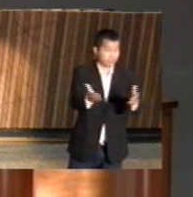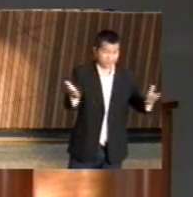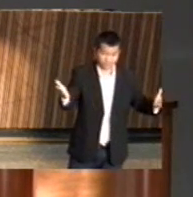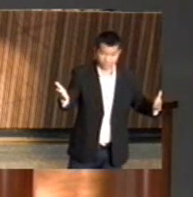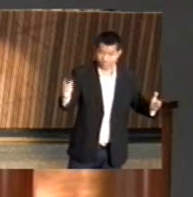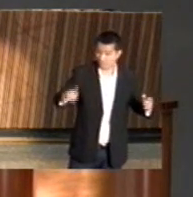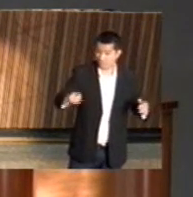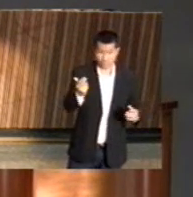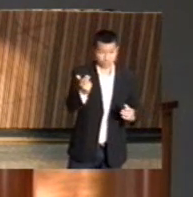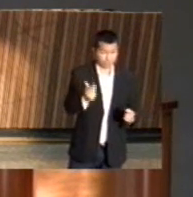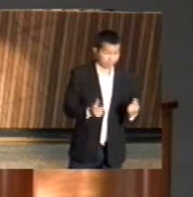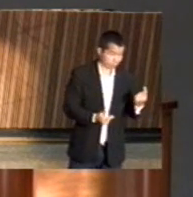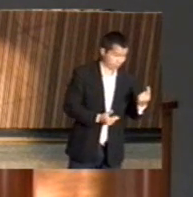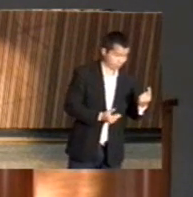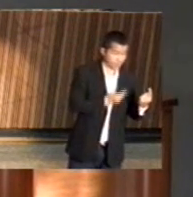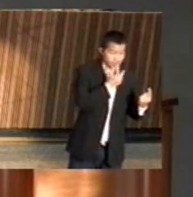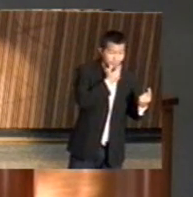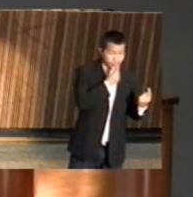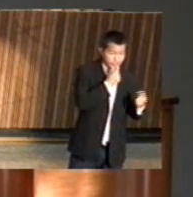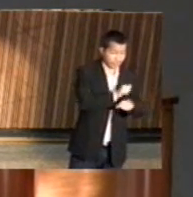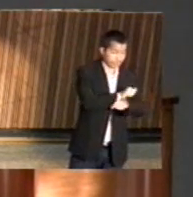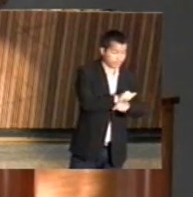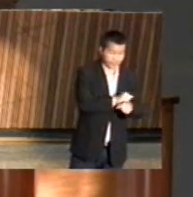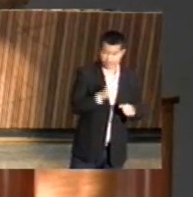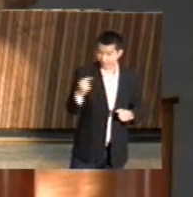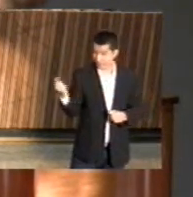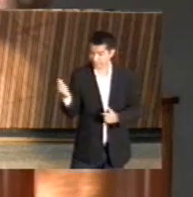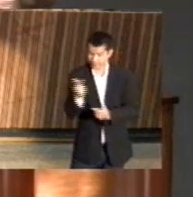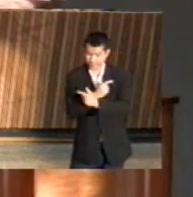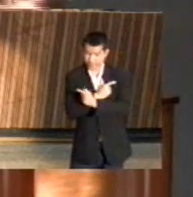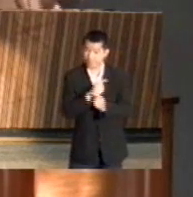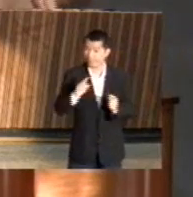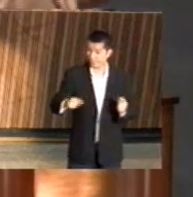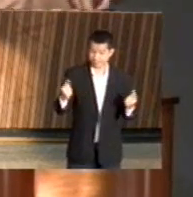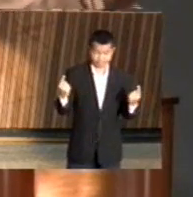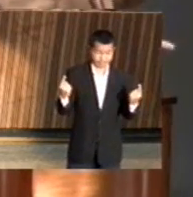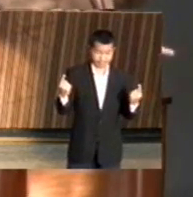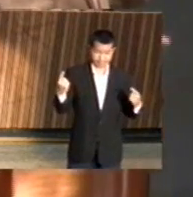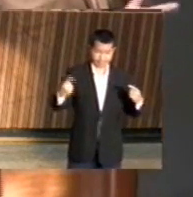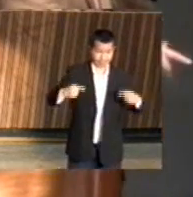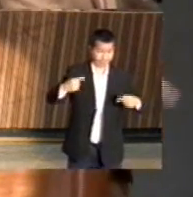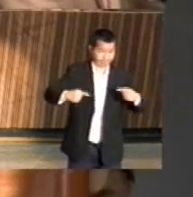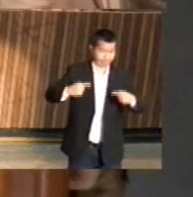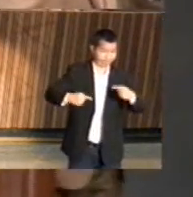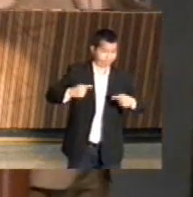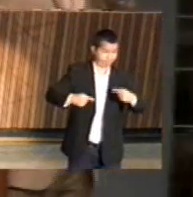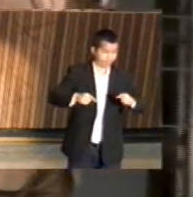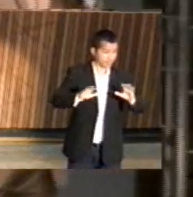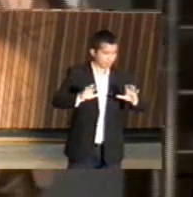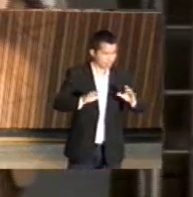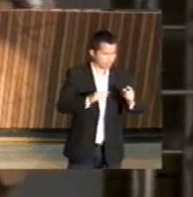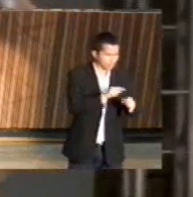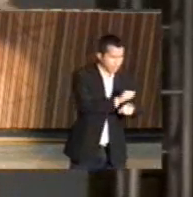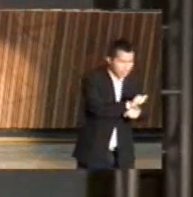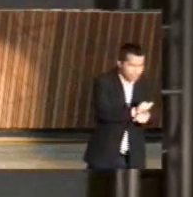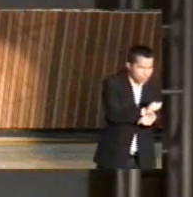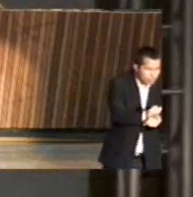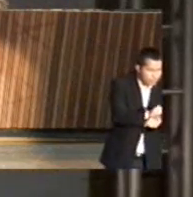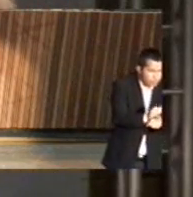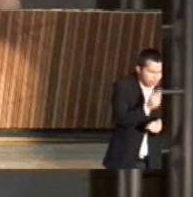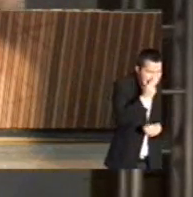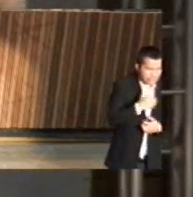Abraão. Por isso, a atitude de Ló, ou melhor, a atitude de Abraão foi a atitude de um pacificador. Ao